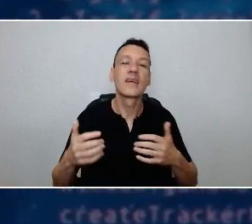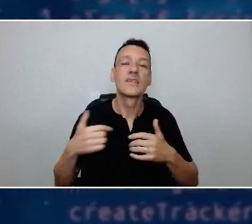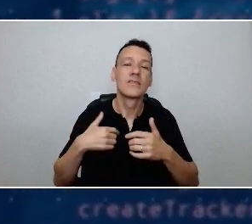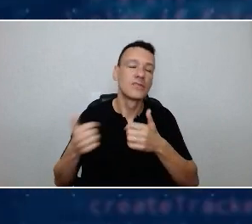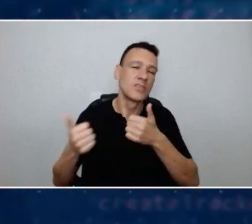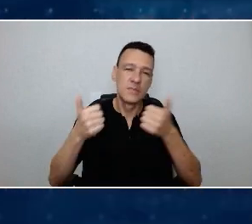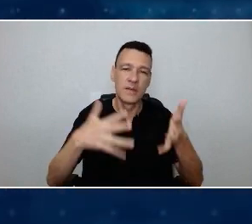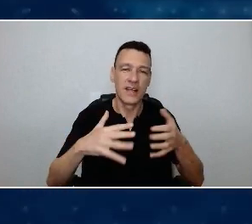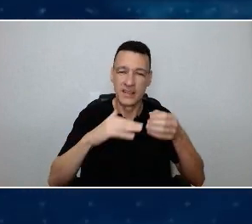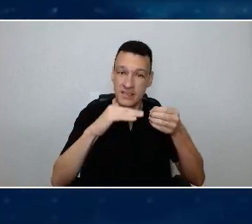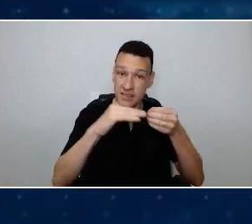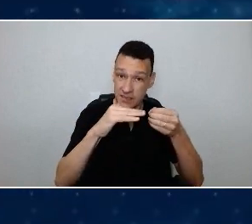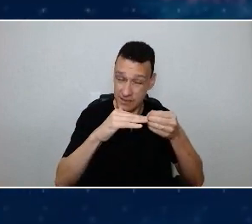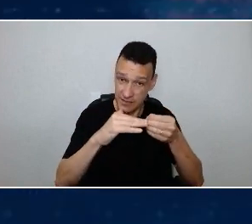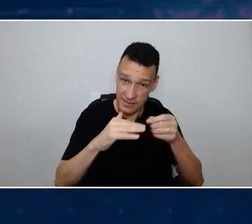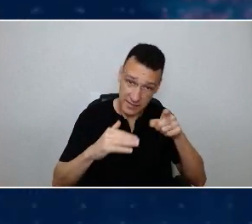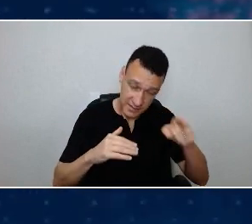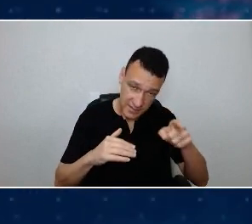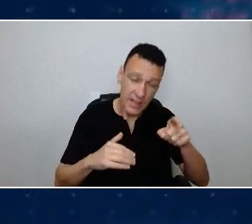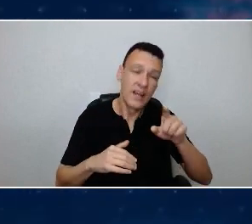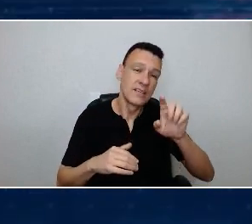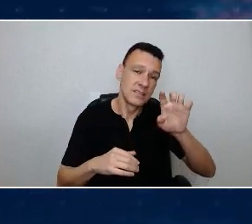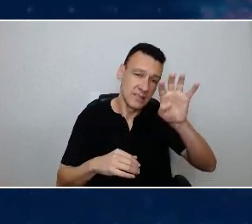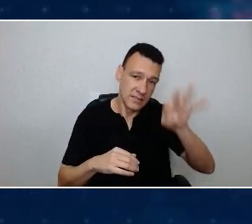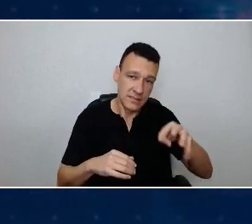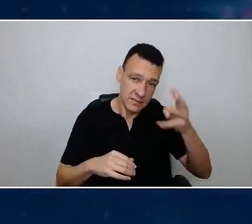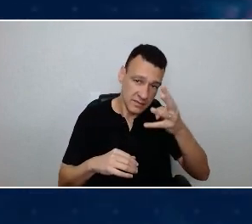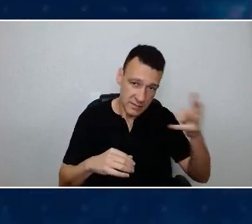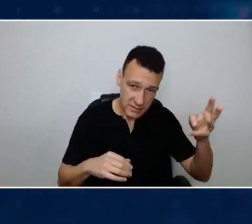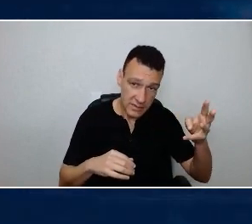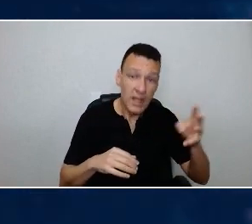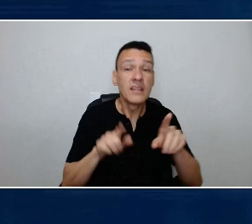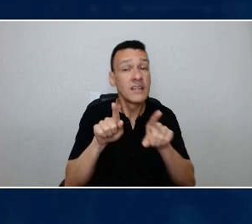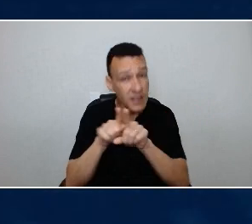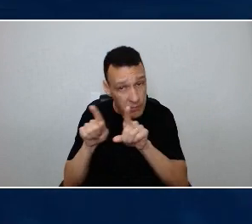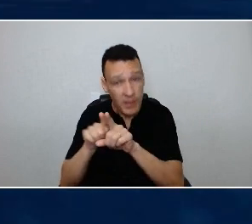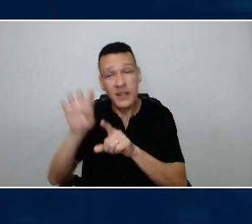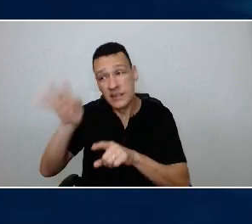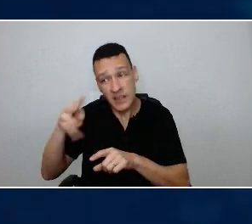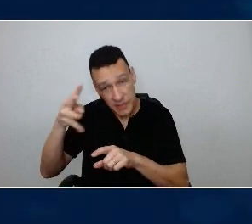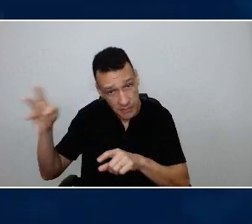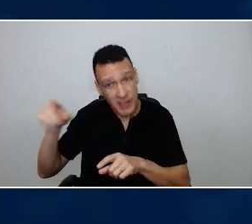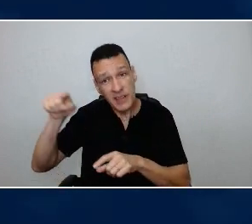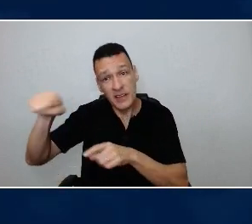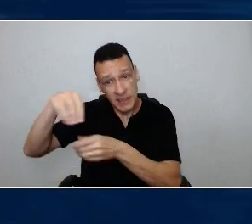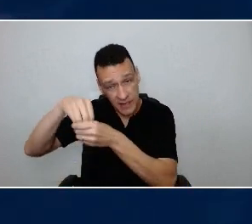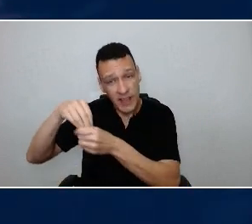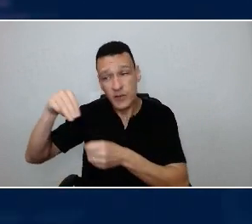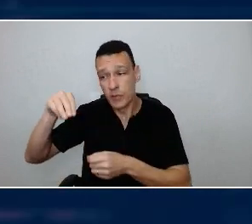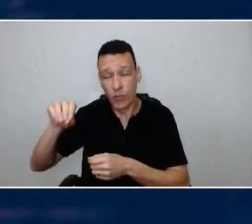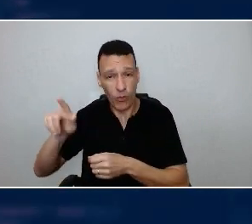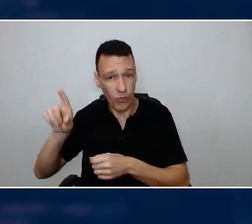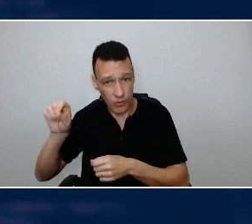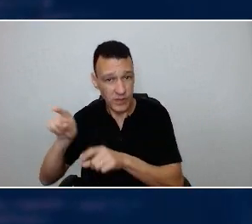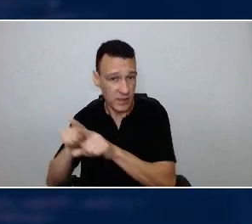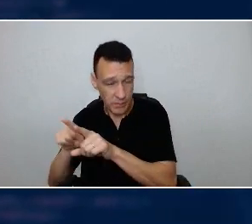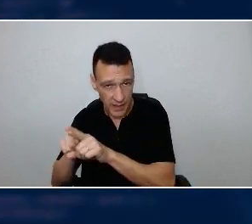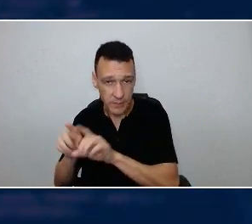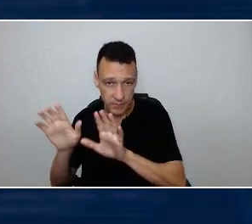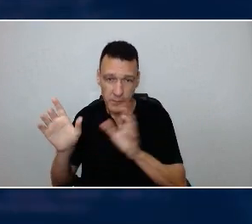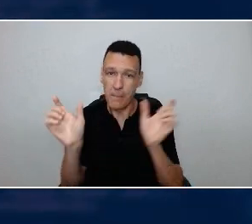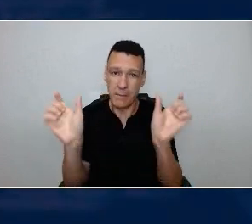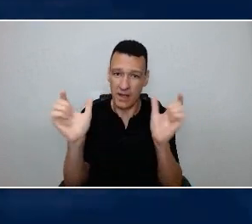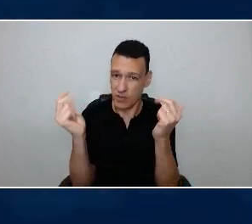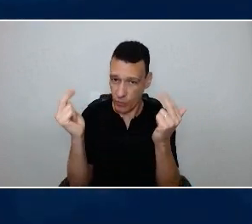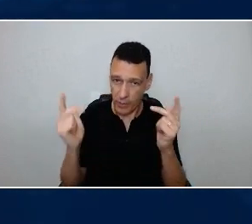dados relacionais também são databases em mongo Olha só esse tá difícil tables a gente chama de collections existe uma razão técnica para